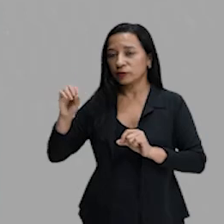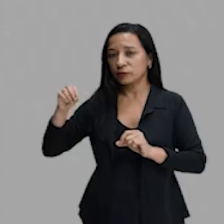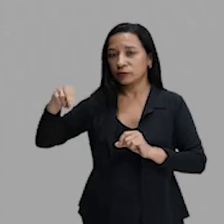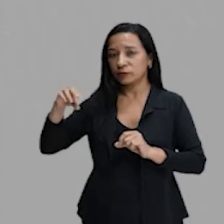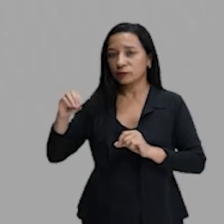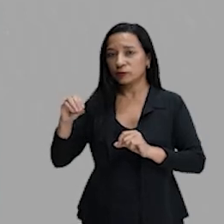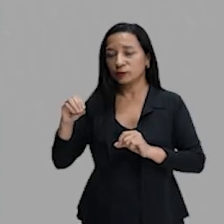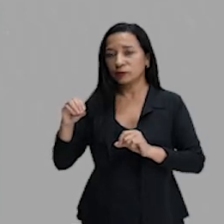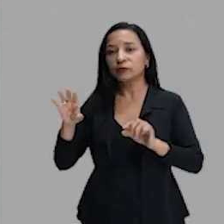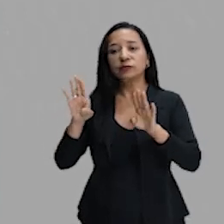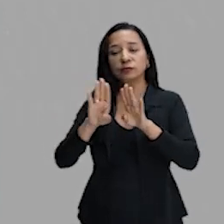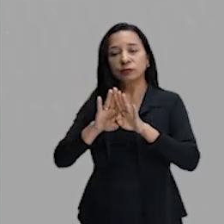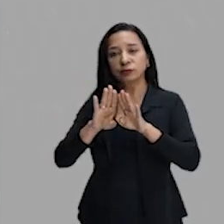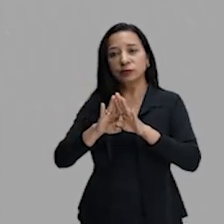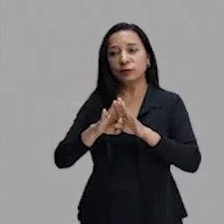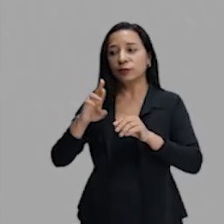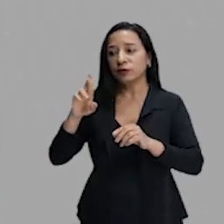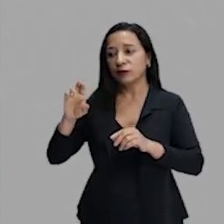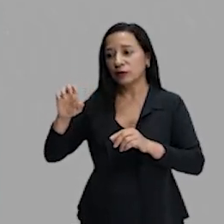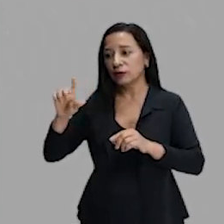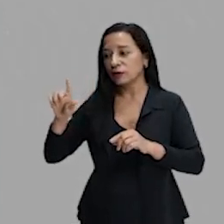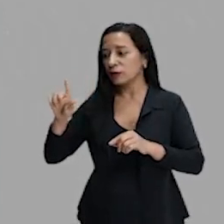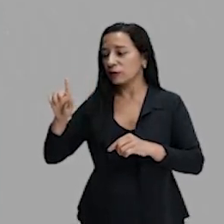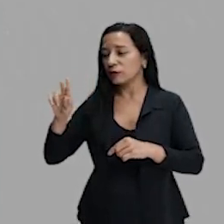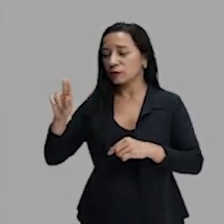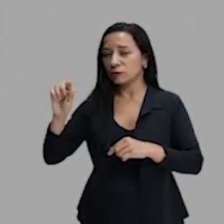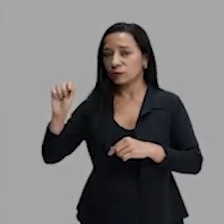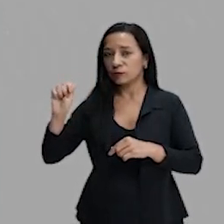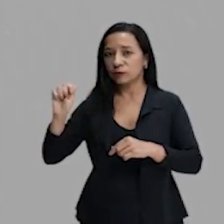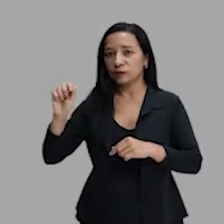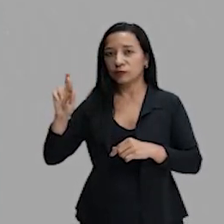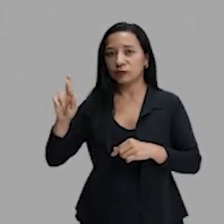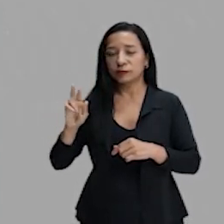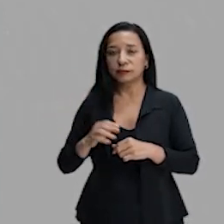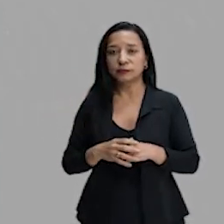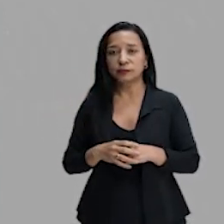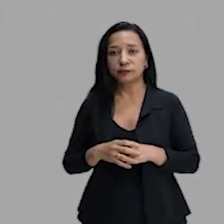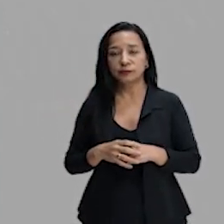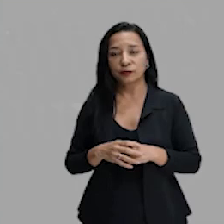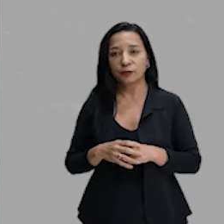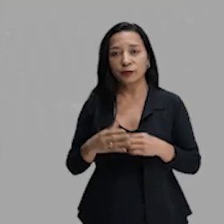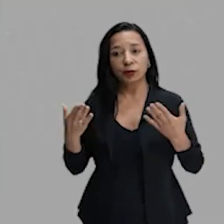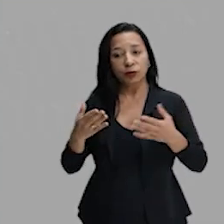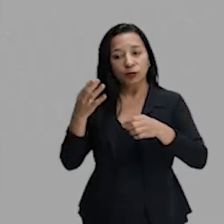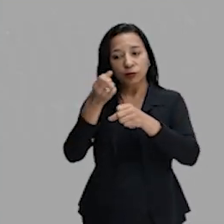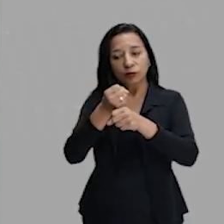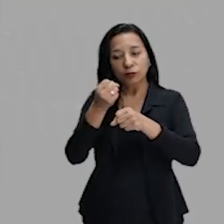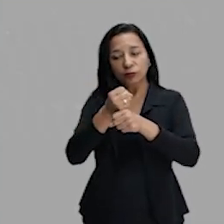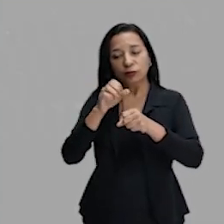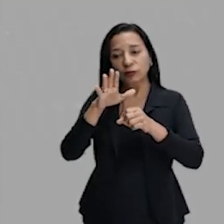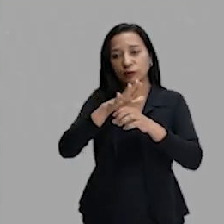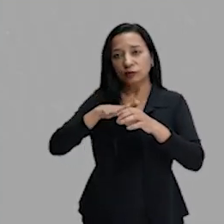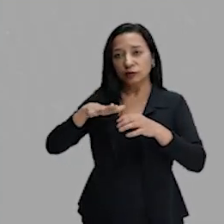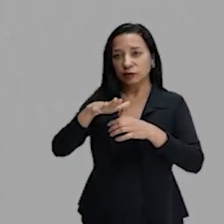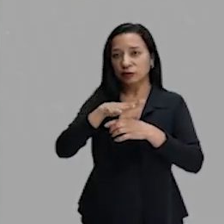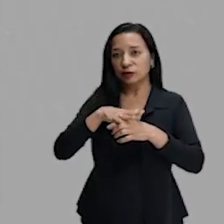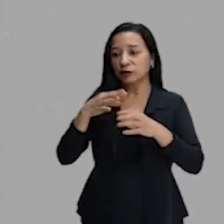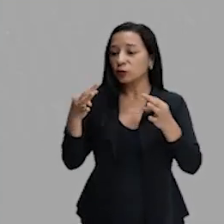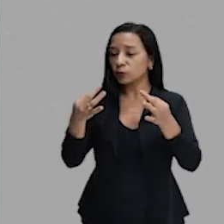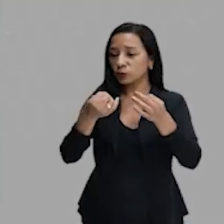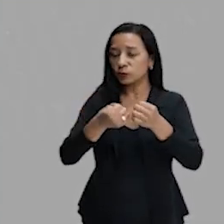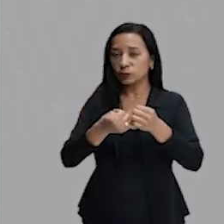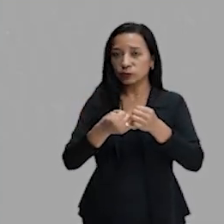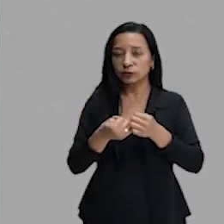prisma também é um prisma regular beleza ponm ele quer que a gente calcule a área né a área total